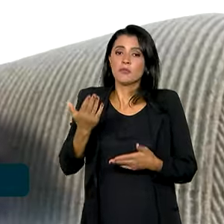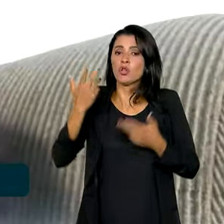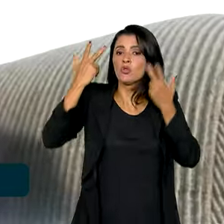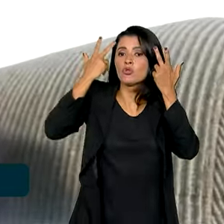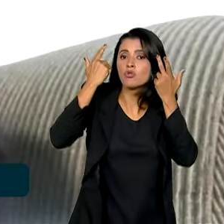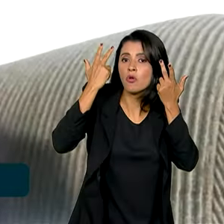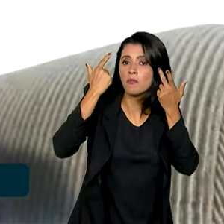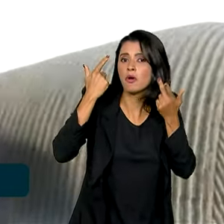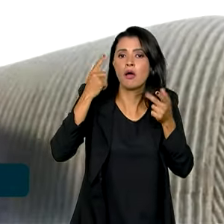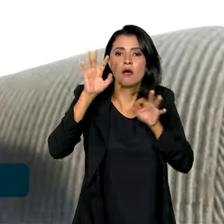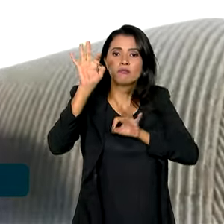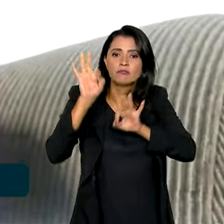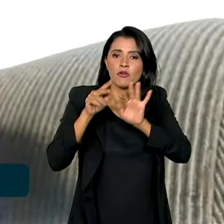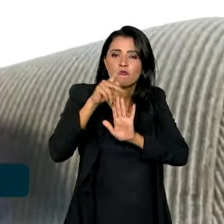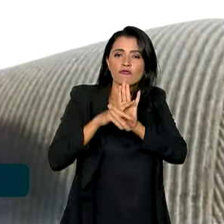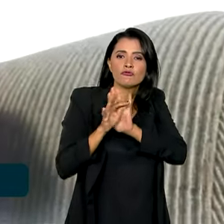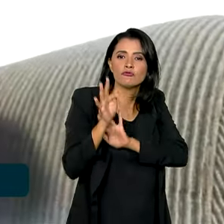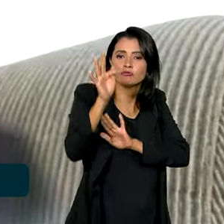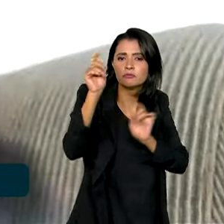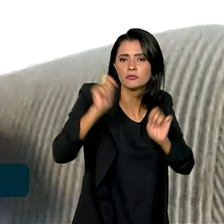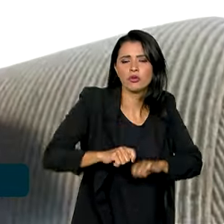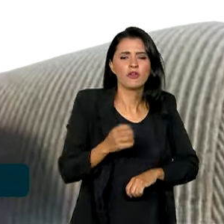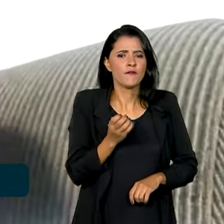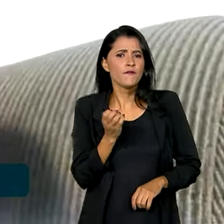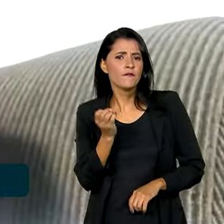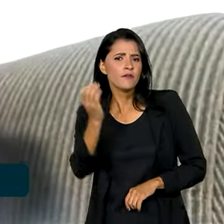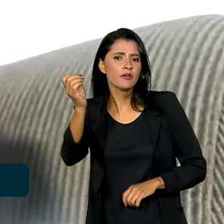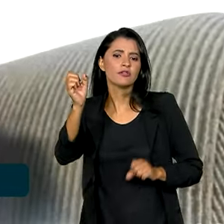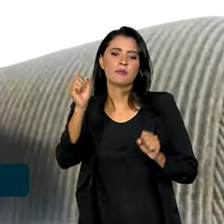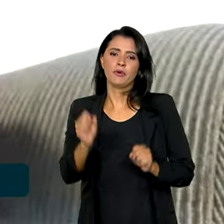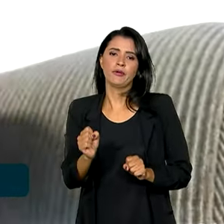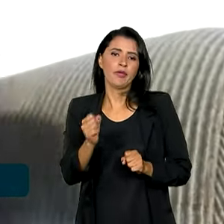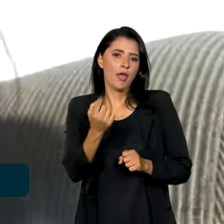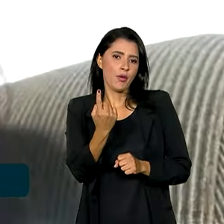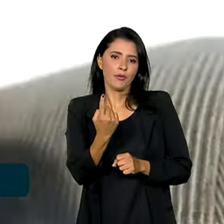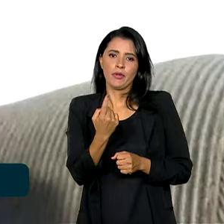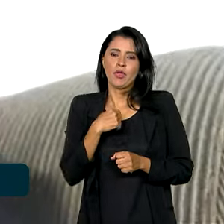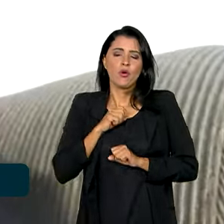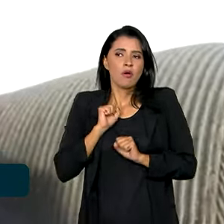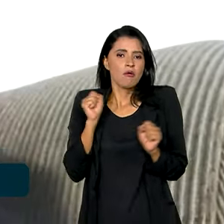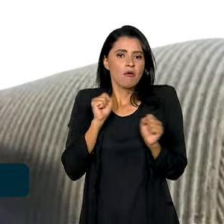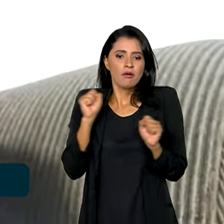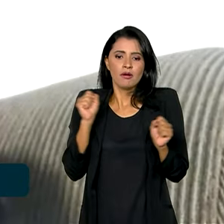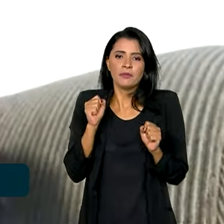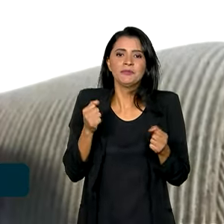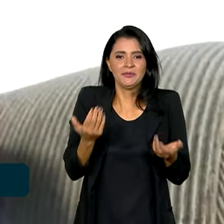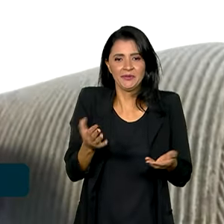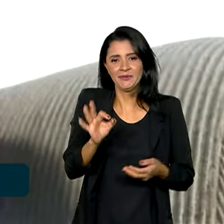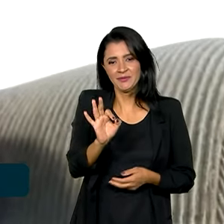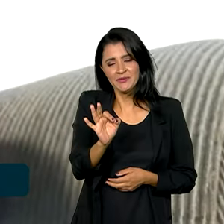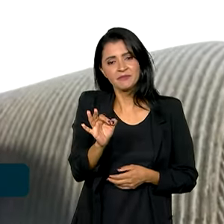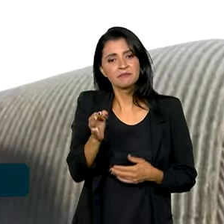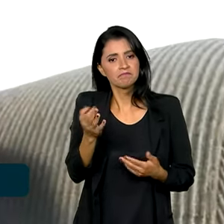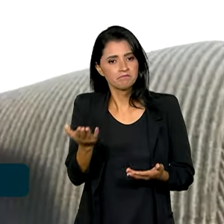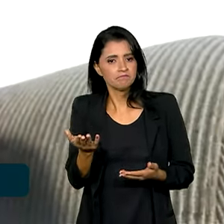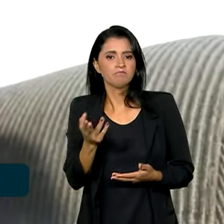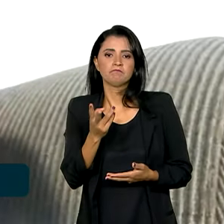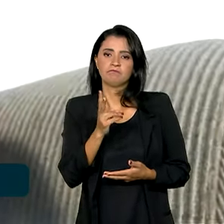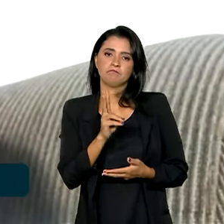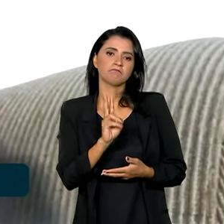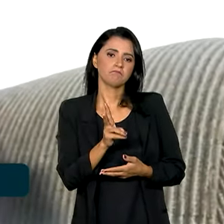novamente, fazer projetos futuros, viajar, que é algo que eu amo, né? E não ter